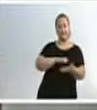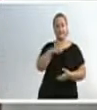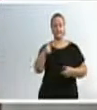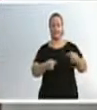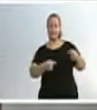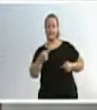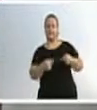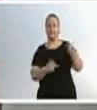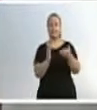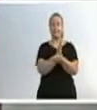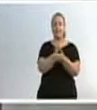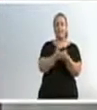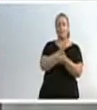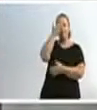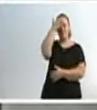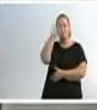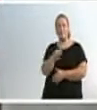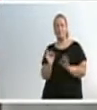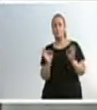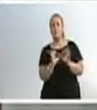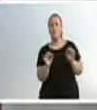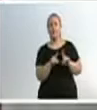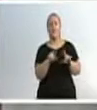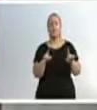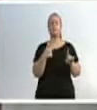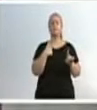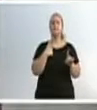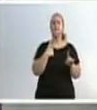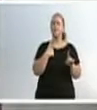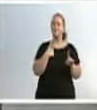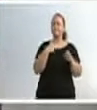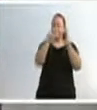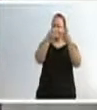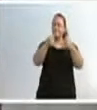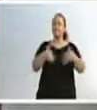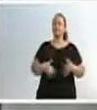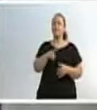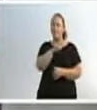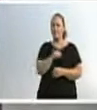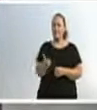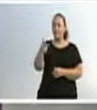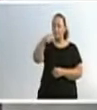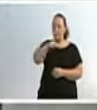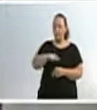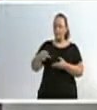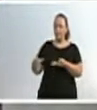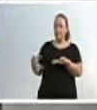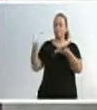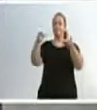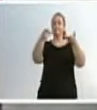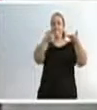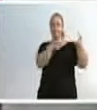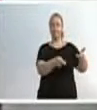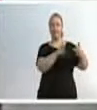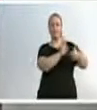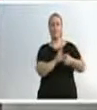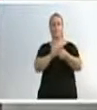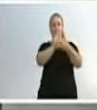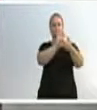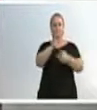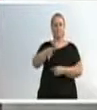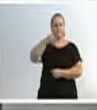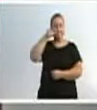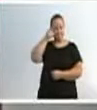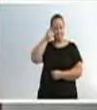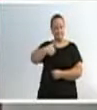distorcidas ou não compreendidas, eu tinha mencionado que eu traria novamente, faria uma visita no CPREAD e traria essa realidade. Antes de pedir